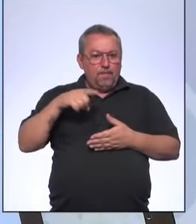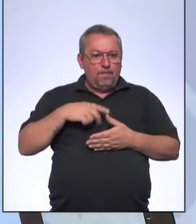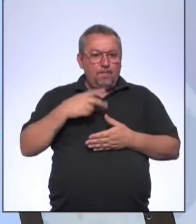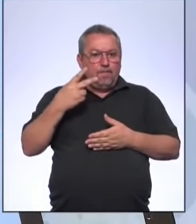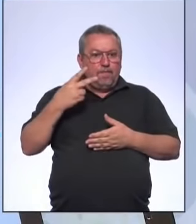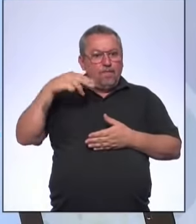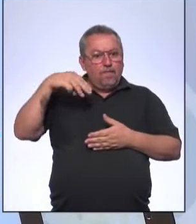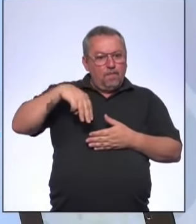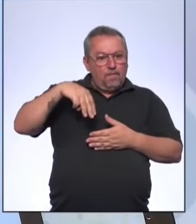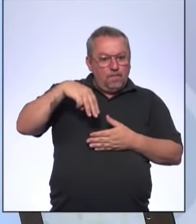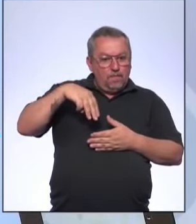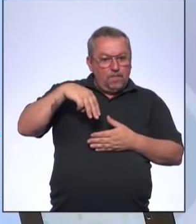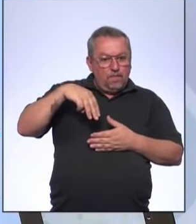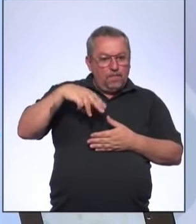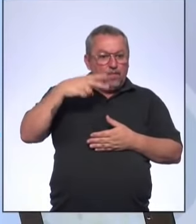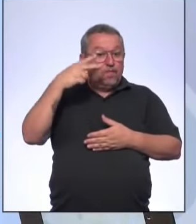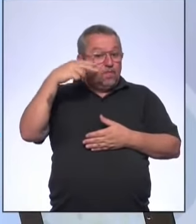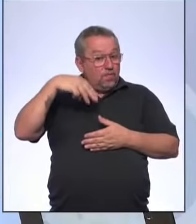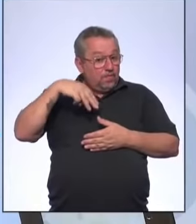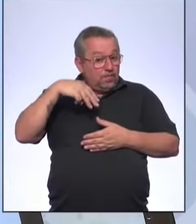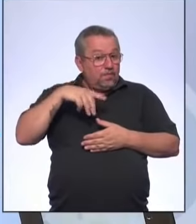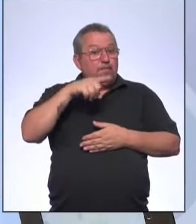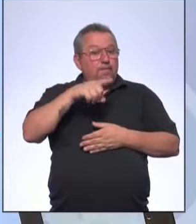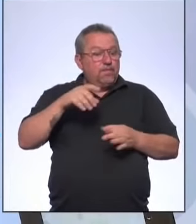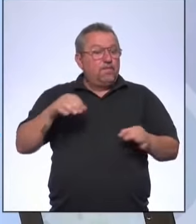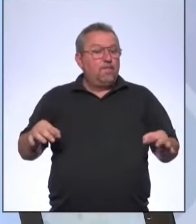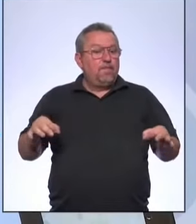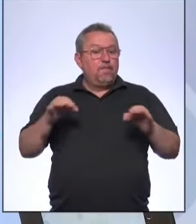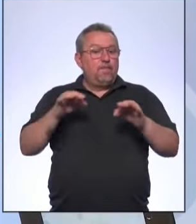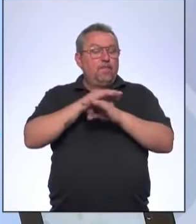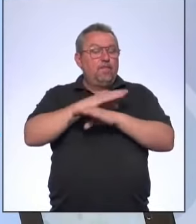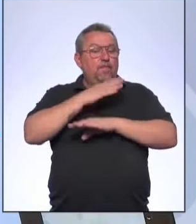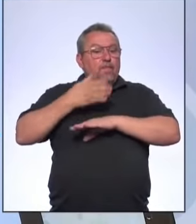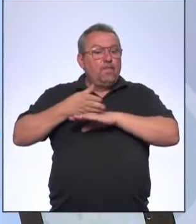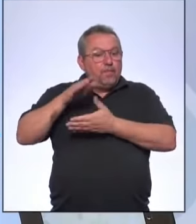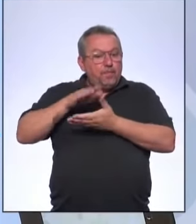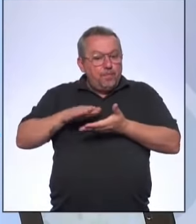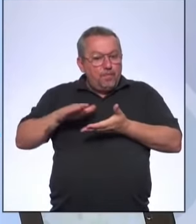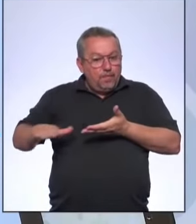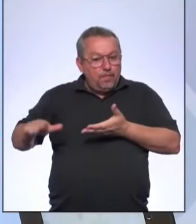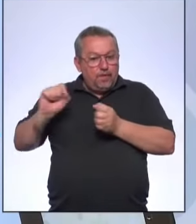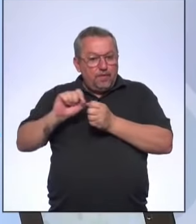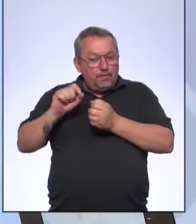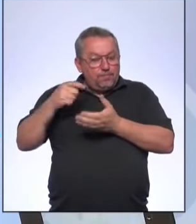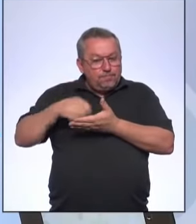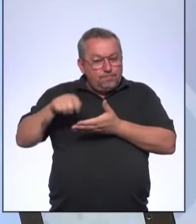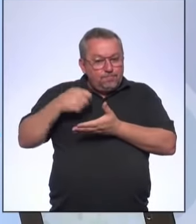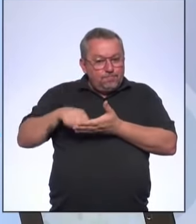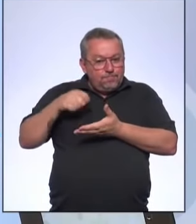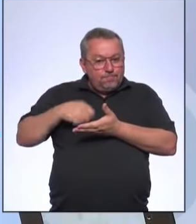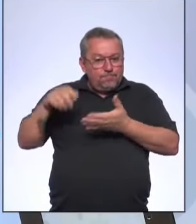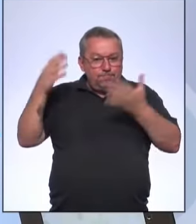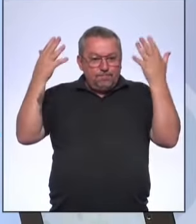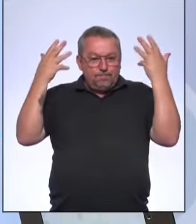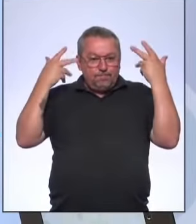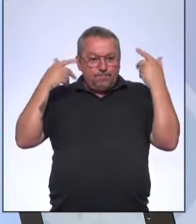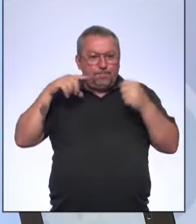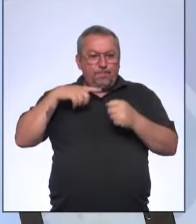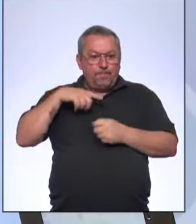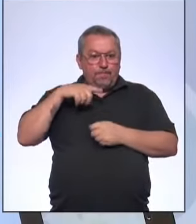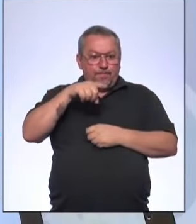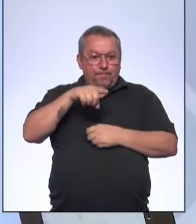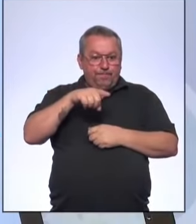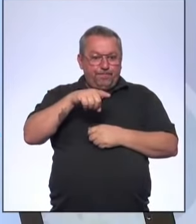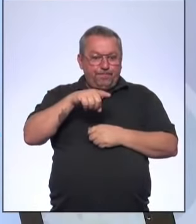sul-minas 2 minutos para vocês completarem o exercício em na apostila com os animais que estão aqui